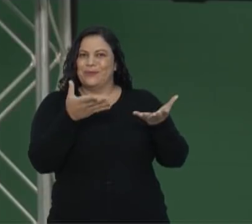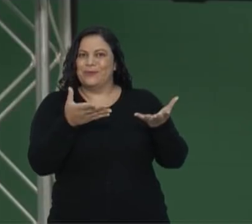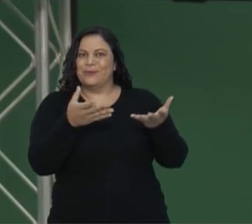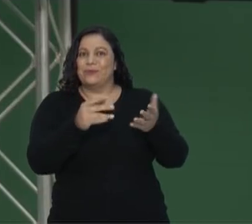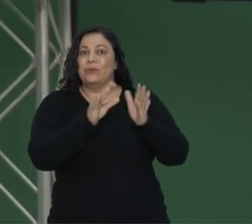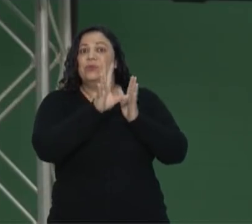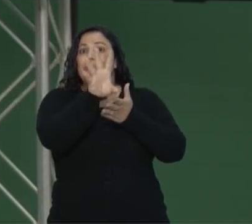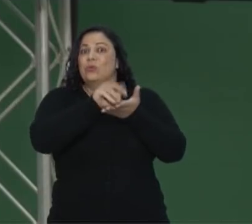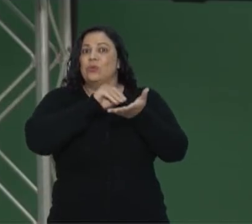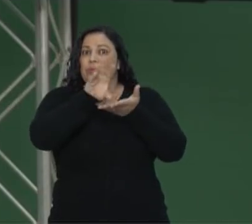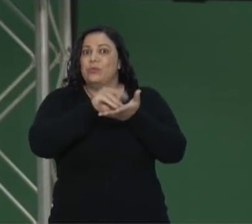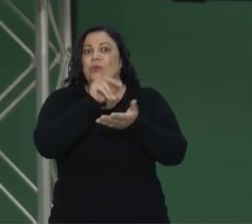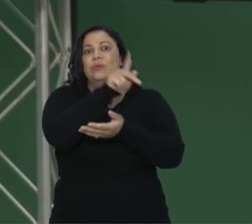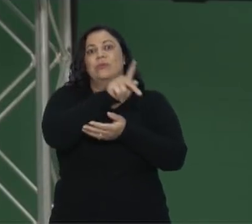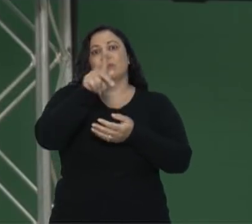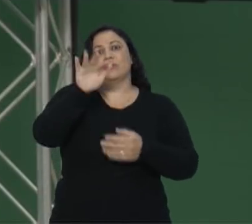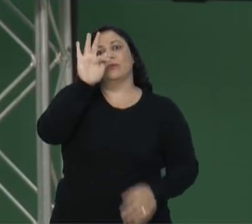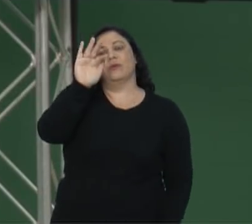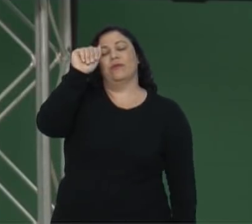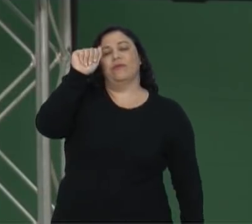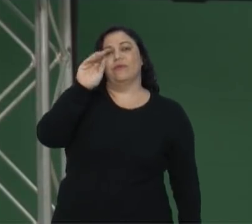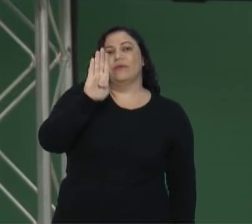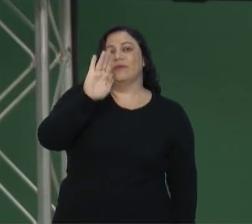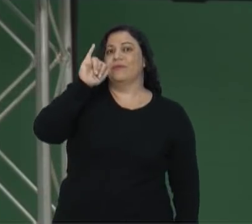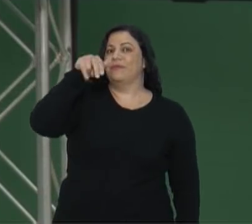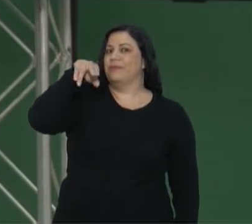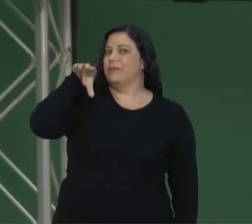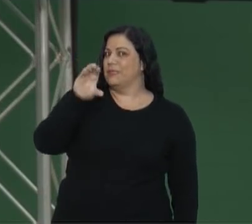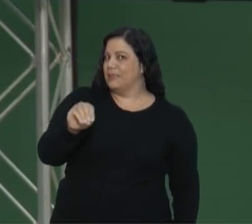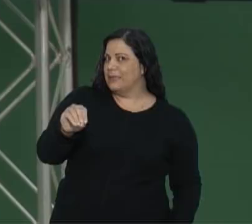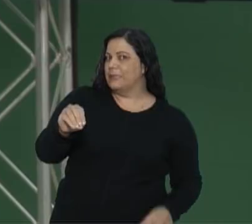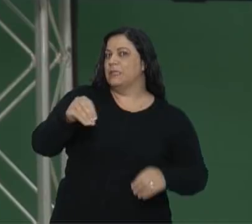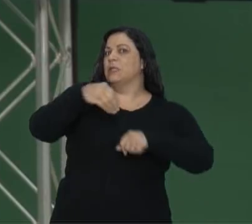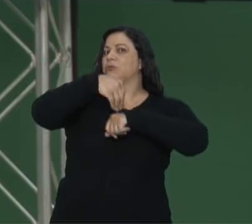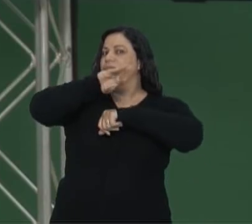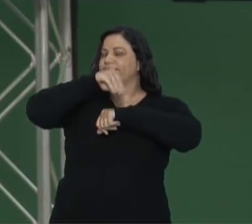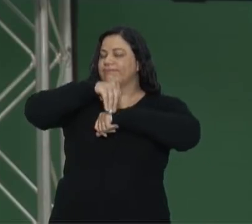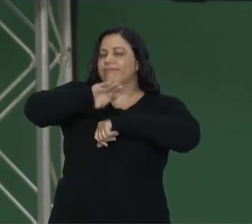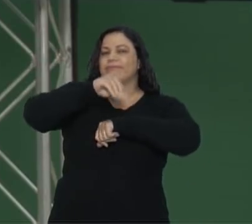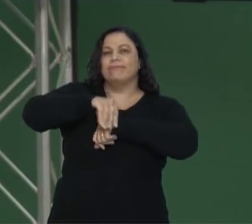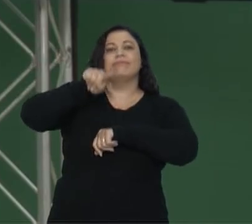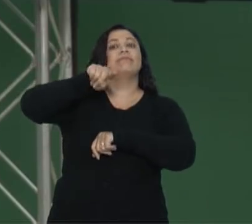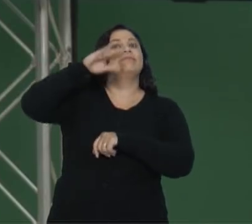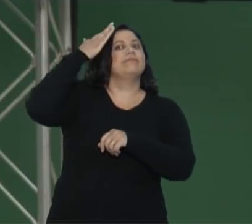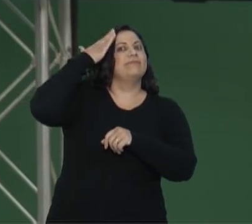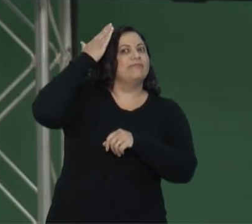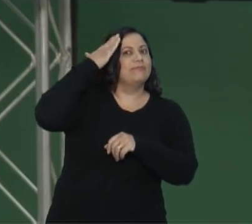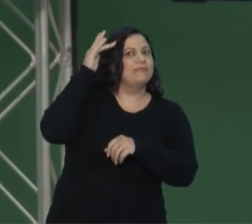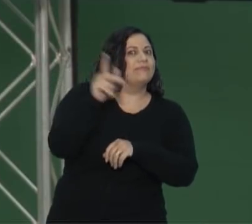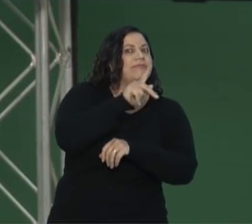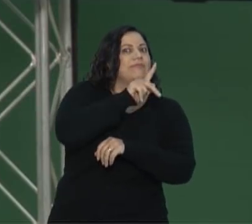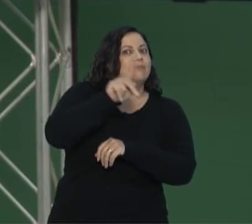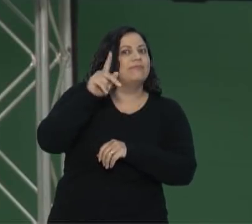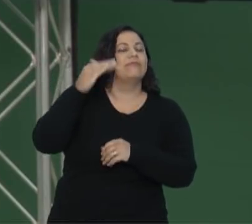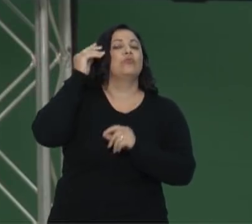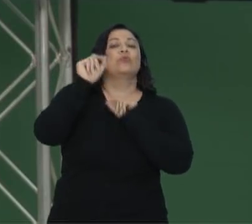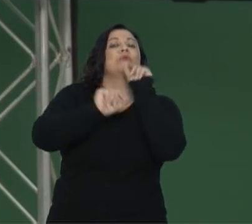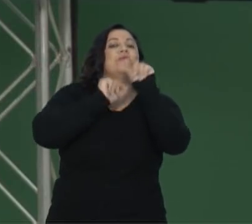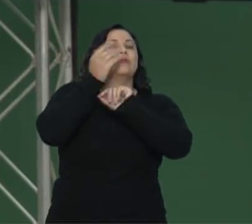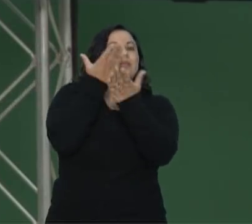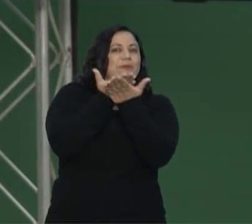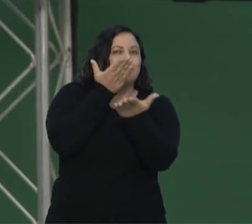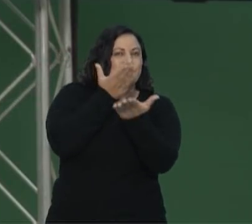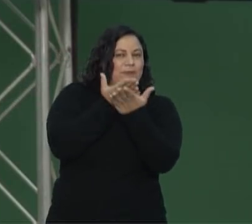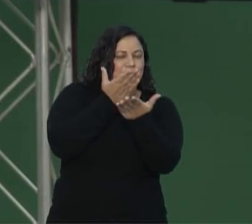que o professor Fabiano passou, prestou atenção, eles vão saber o que você estudou. E a partir disso, continuar os